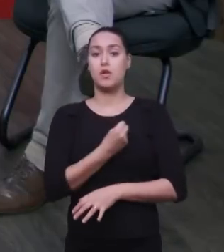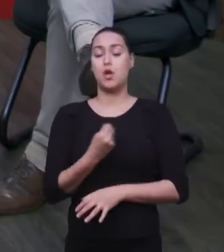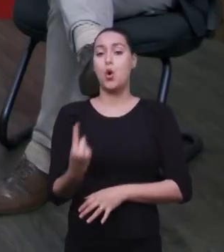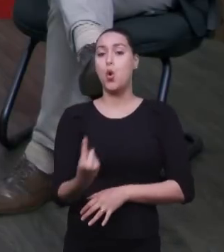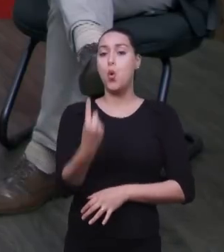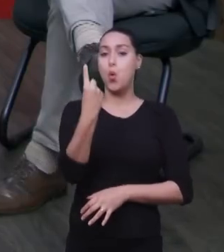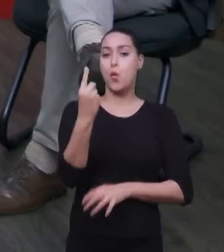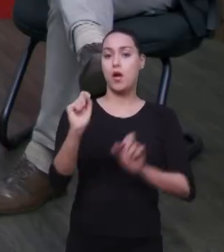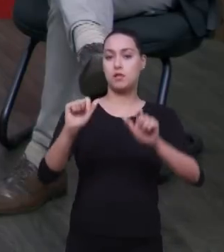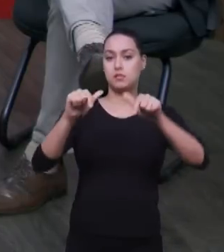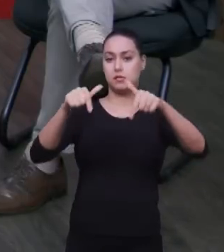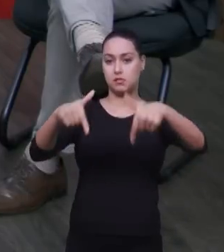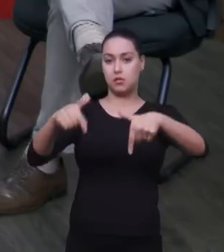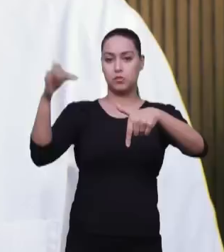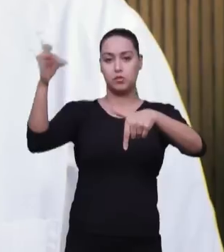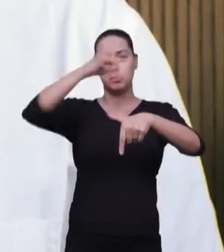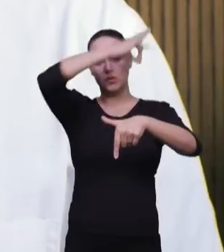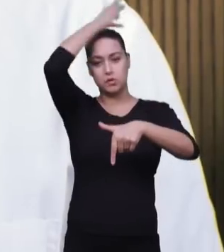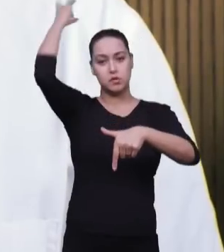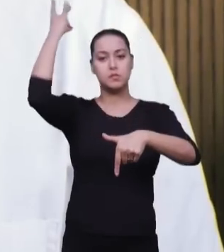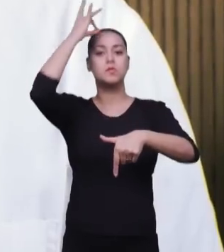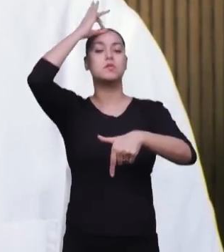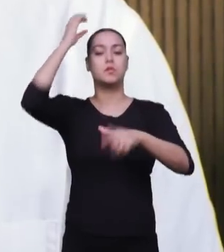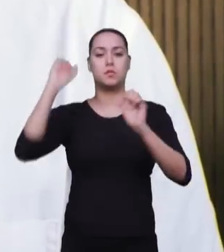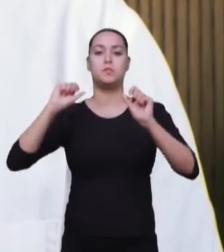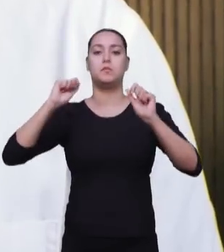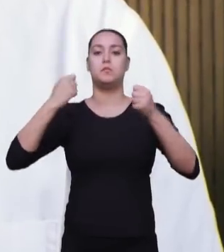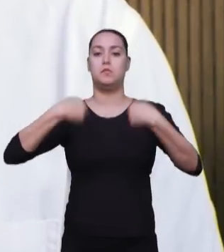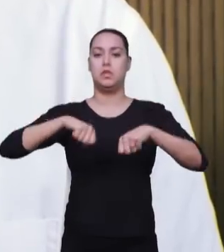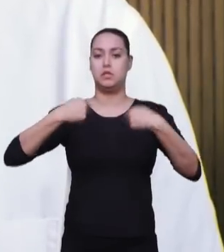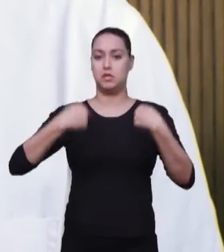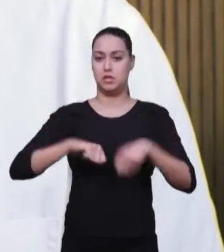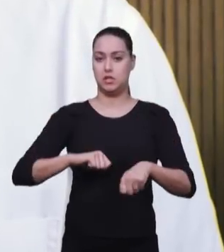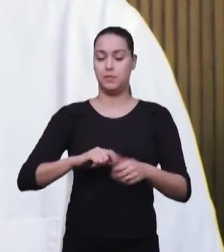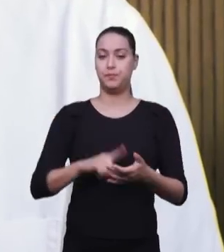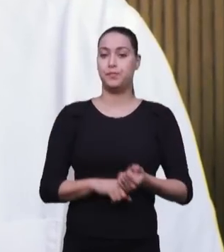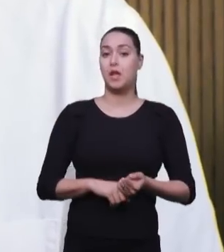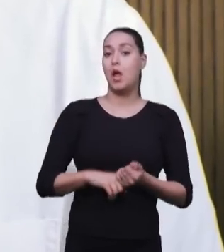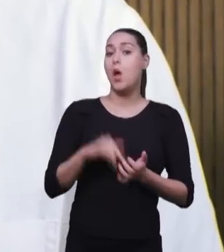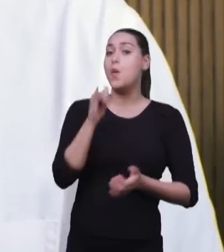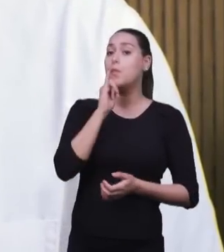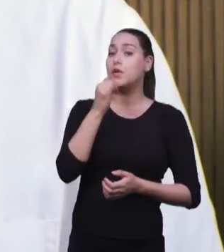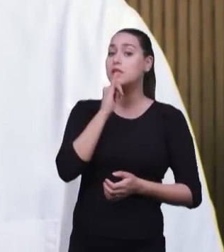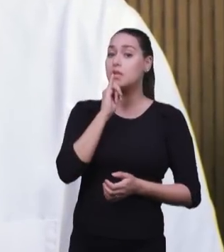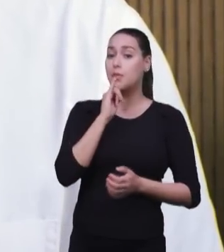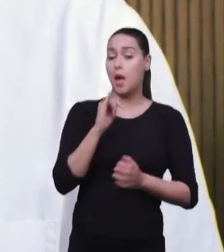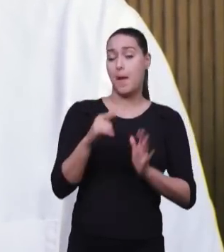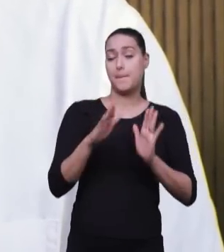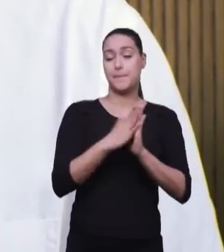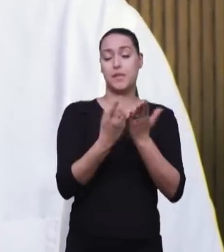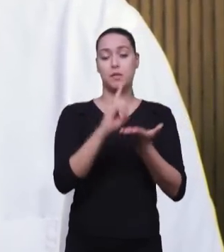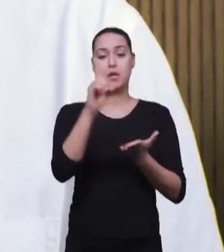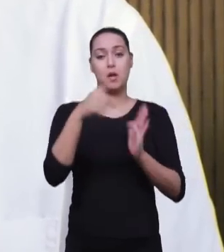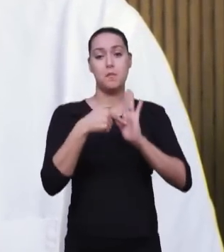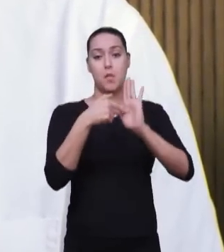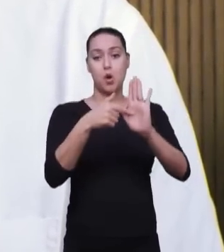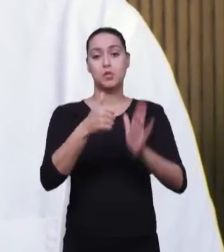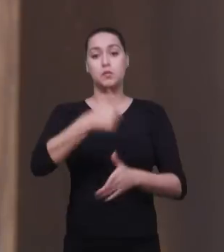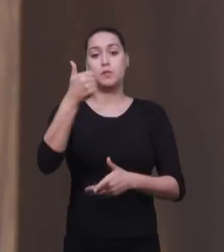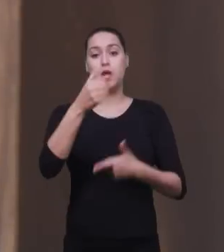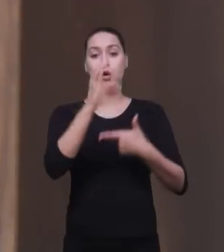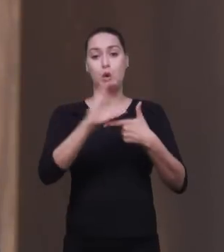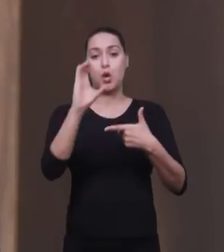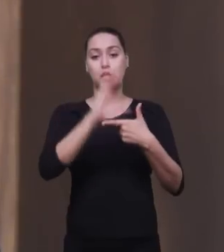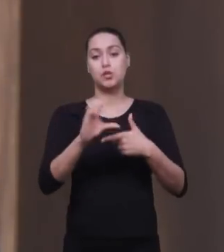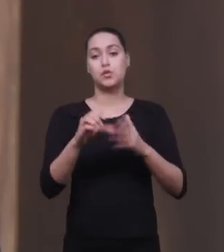de uma operação do Espírito Santo. E há muitas evidências disso. Por exemplo, a Bíblia diz em 1 Coríntios capítulo 12,